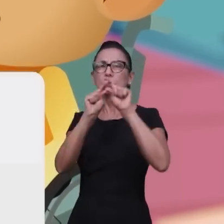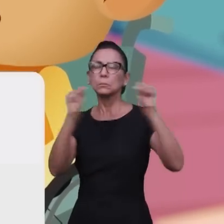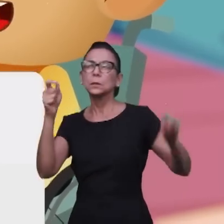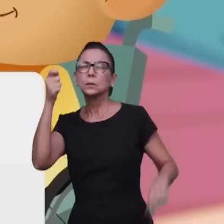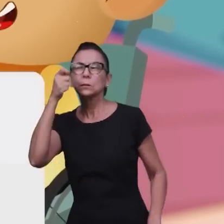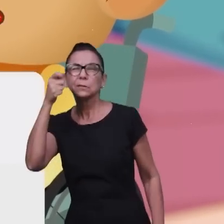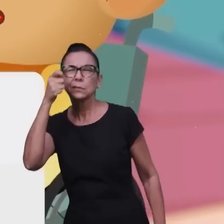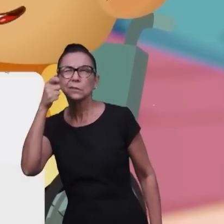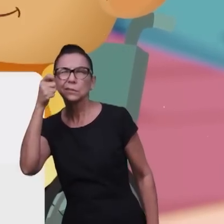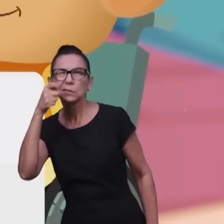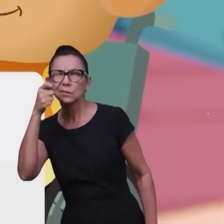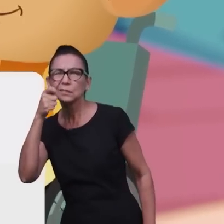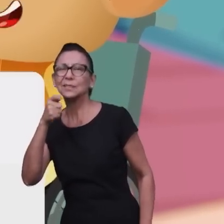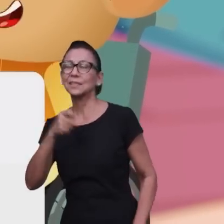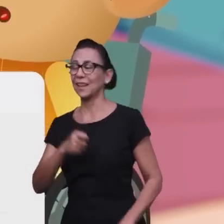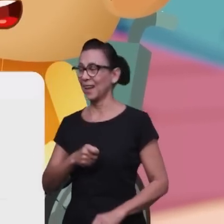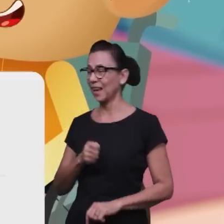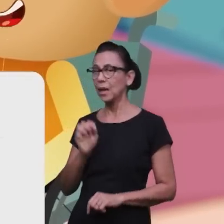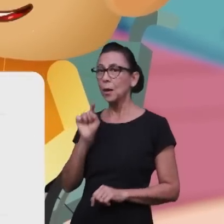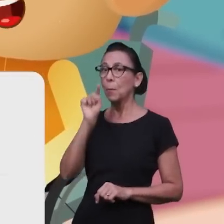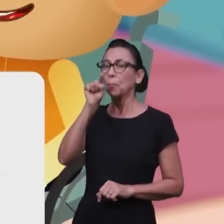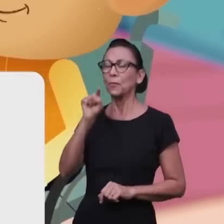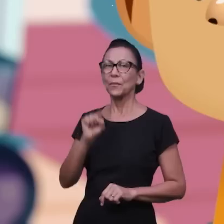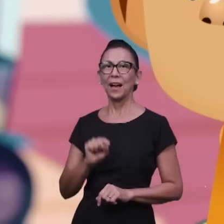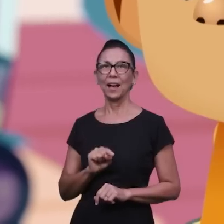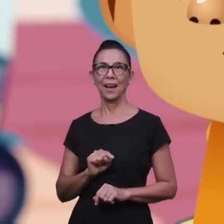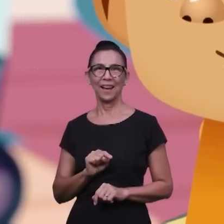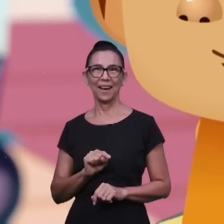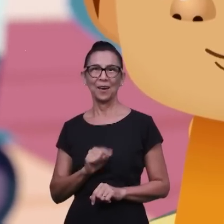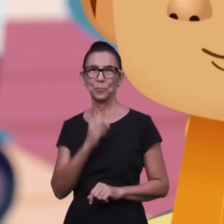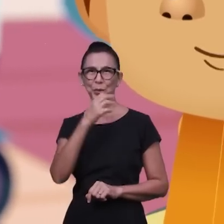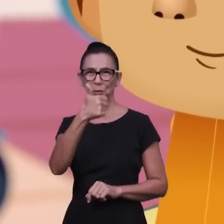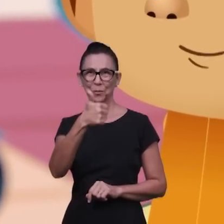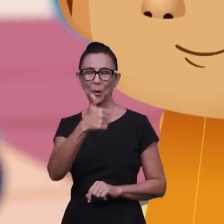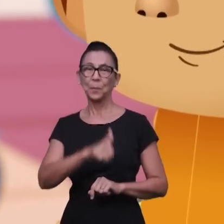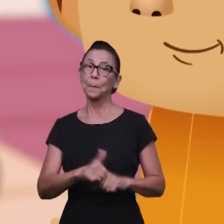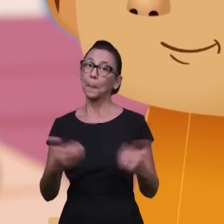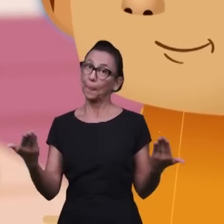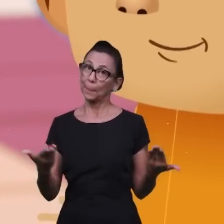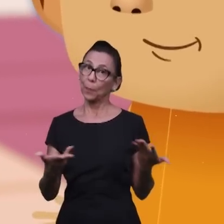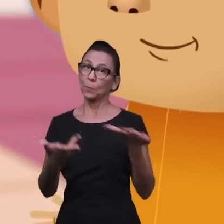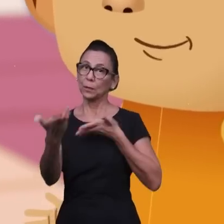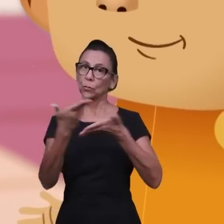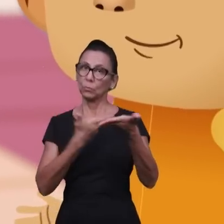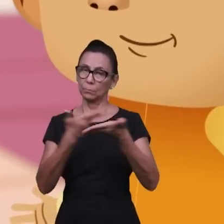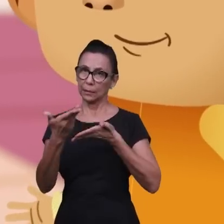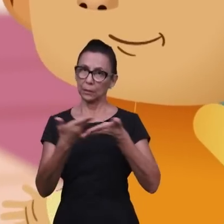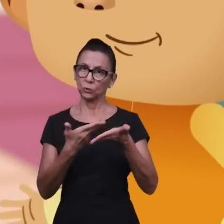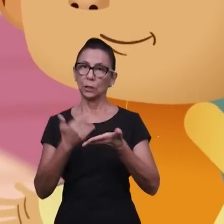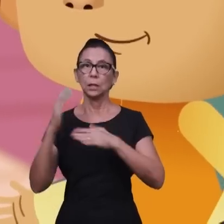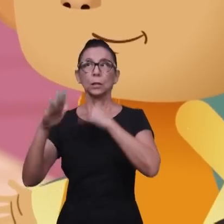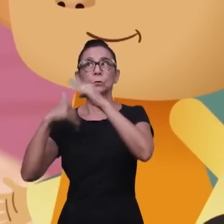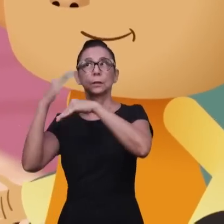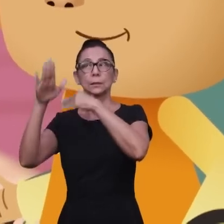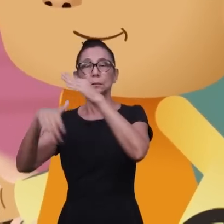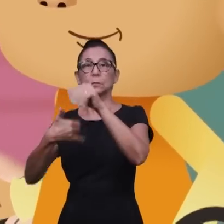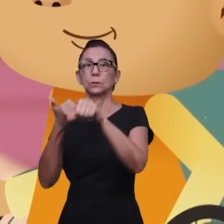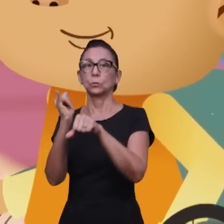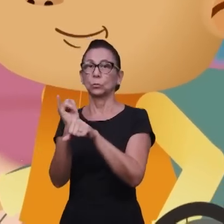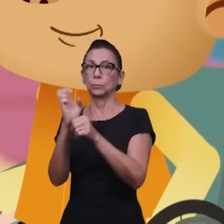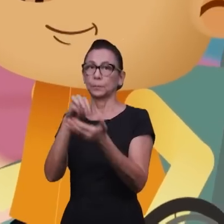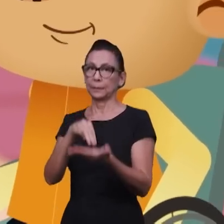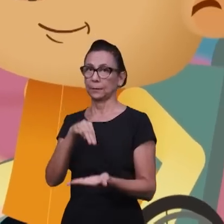vai interessar a mais pessoas e mais pessoas vão conhecer as mensagens, louvores e outros conteúdos que estão no canal.